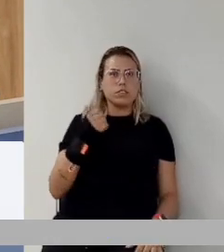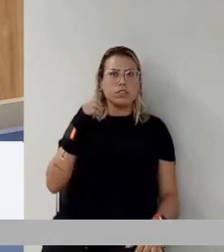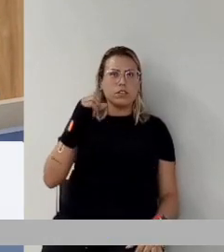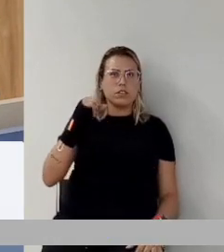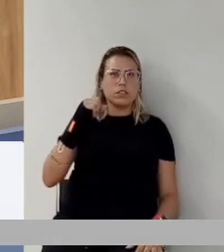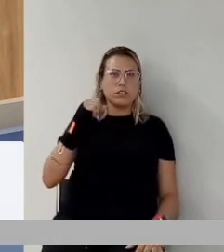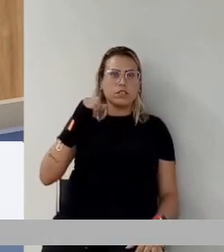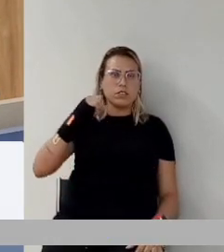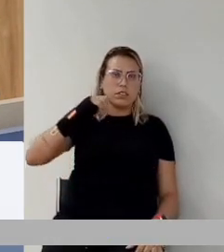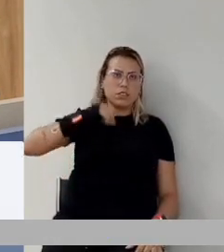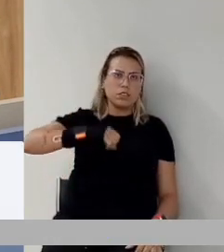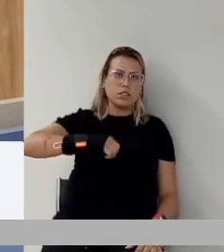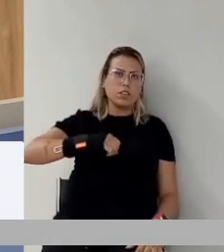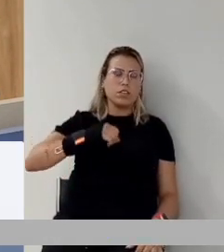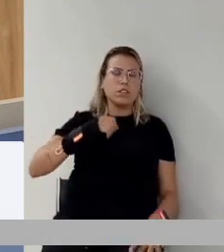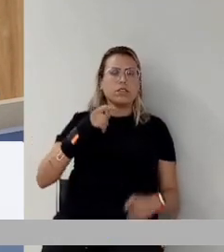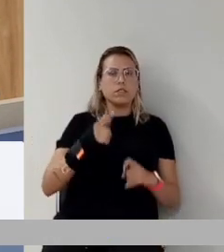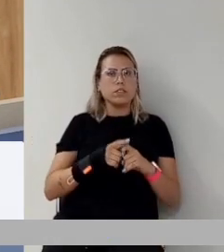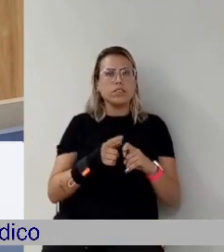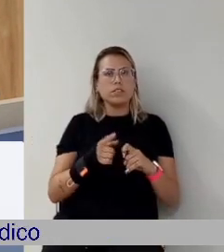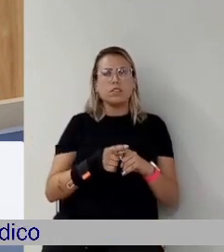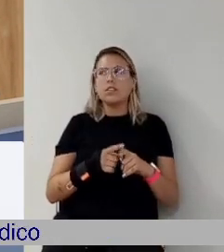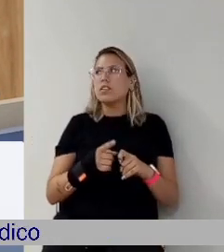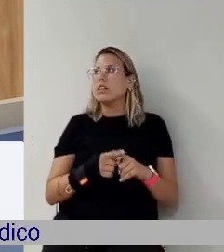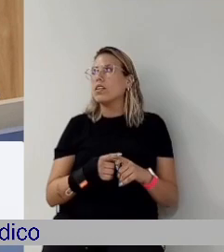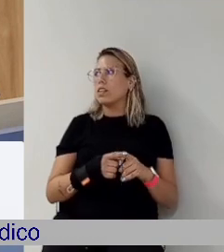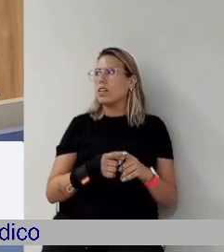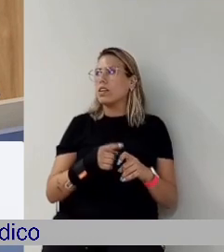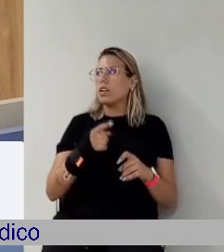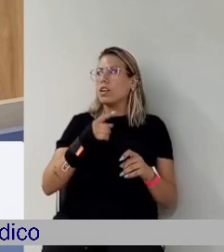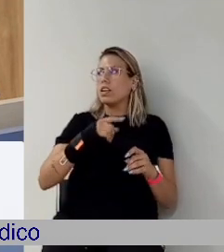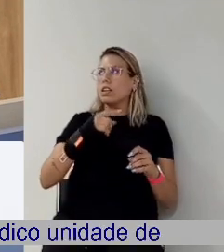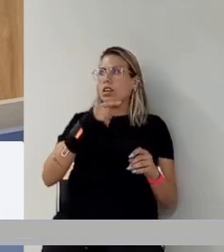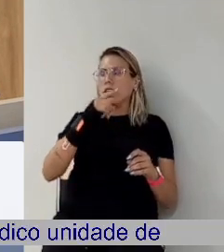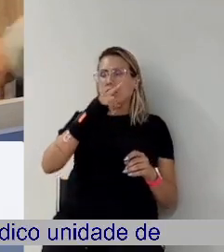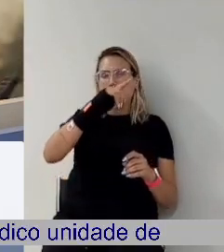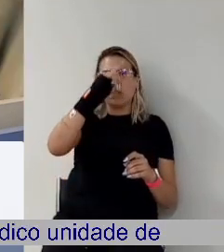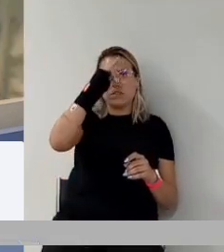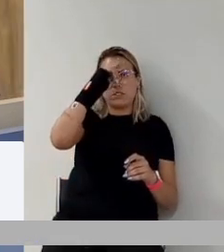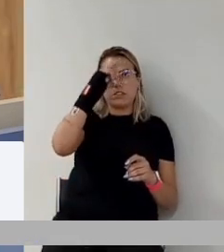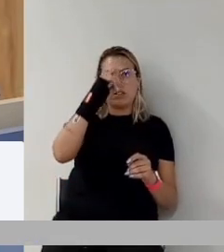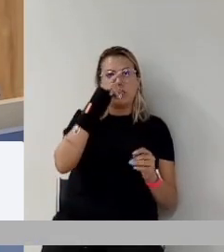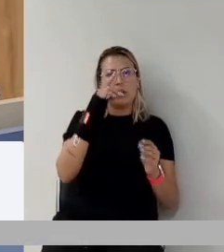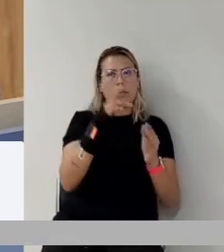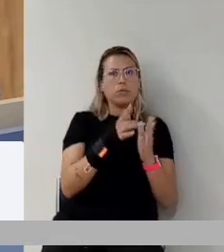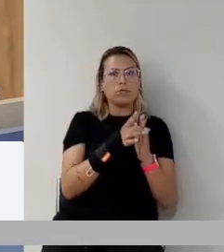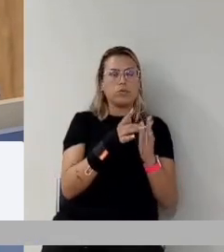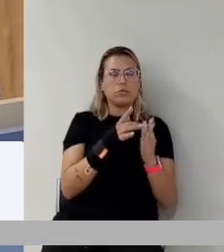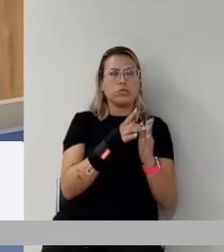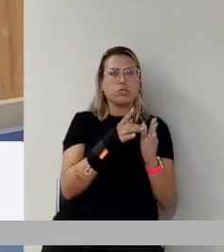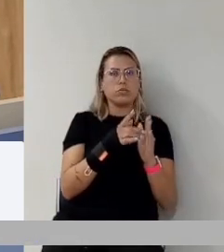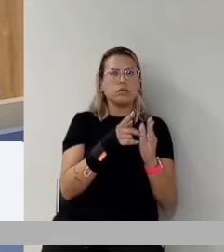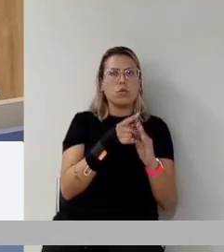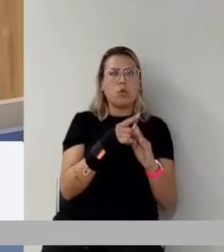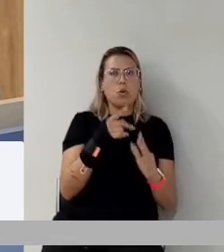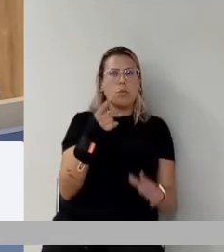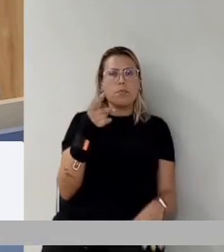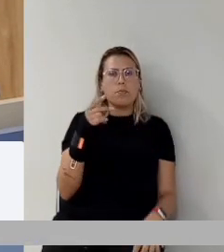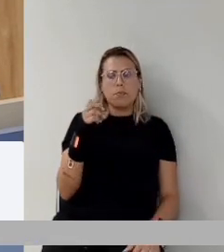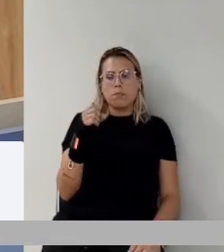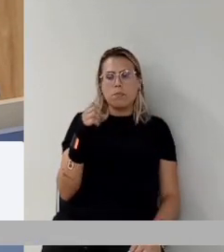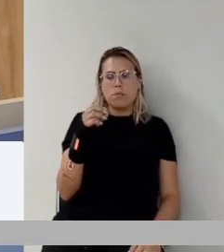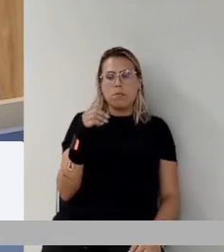2189 atendimento médico unidade básica de saúde não hospital porque é colocado aqui como se